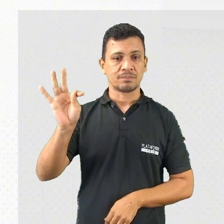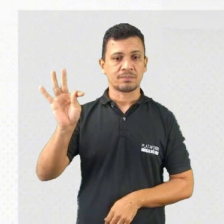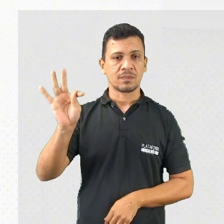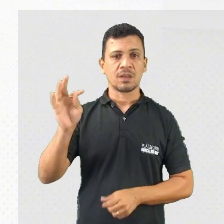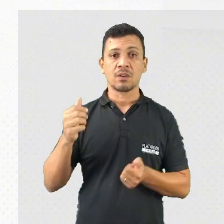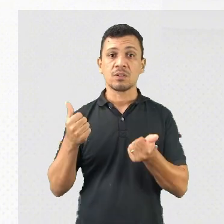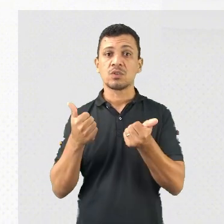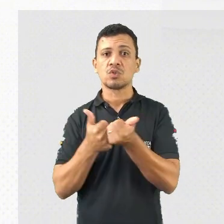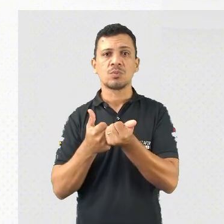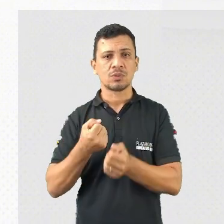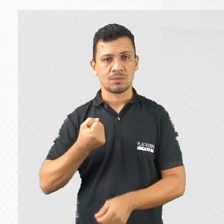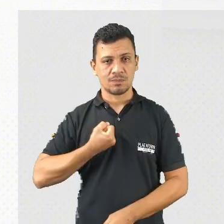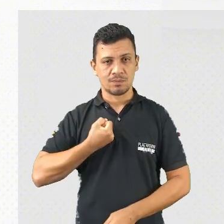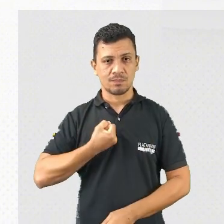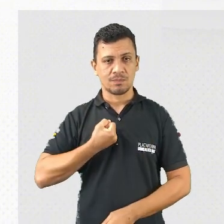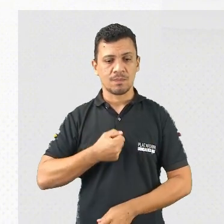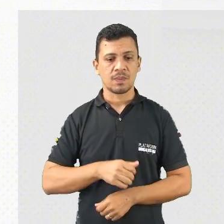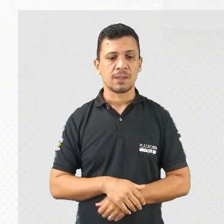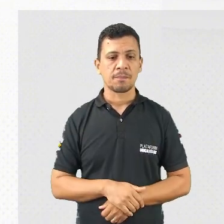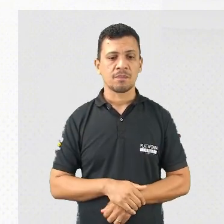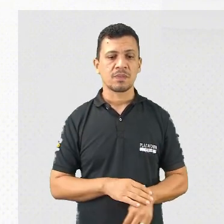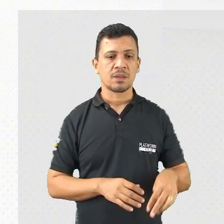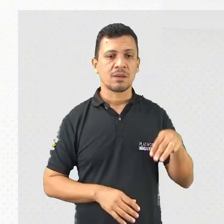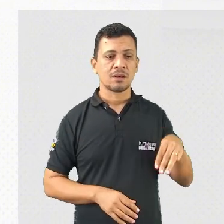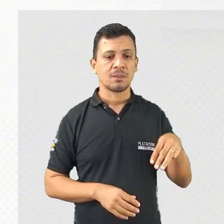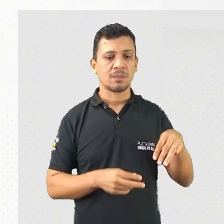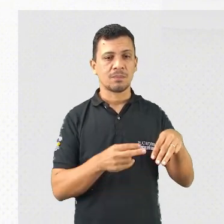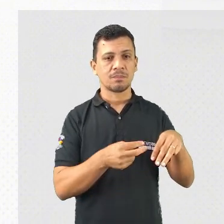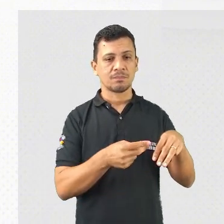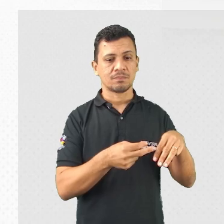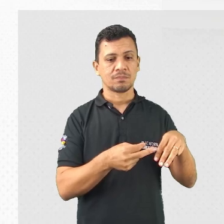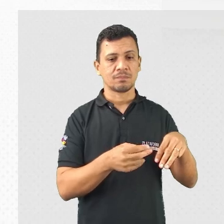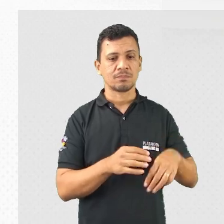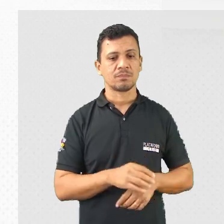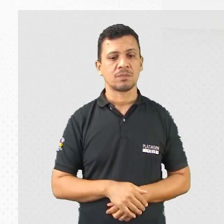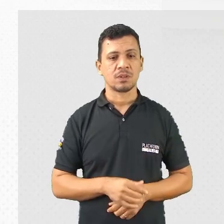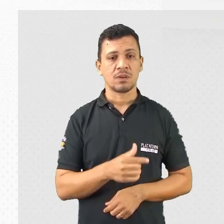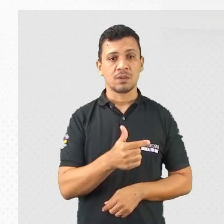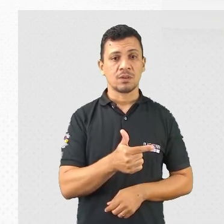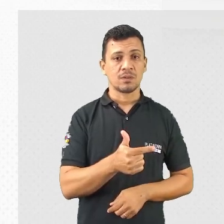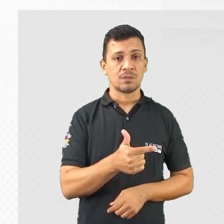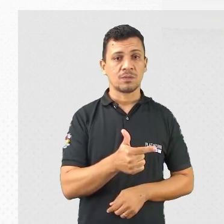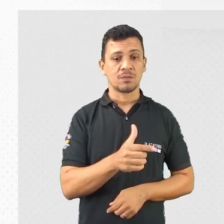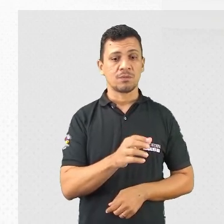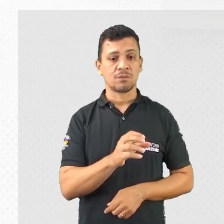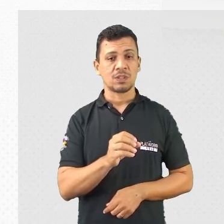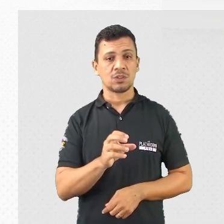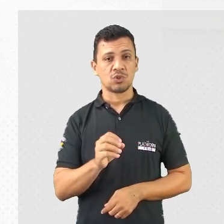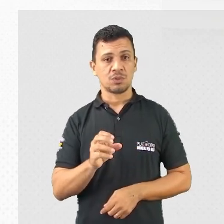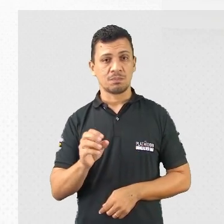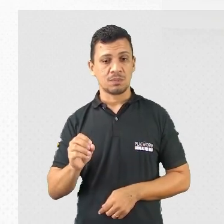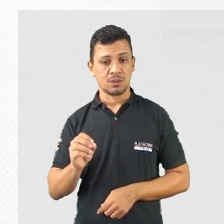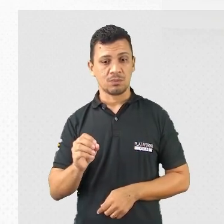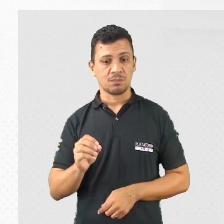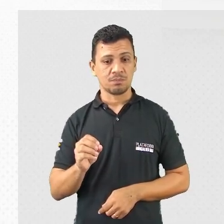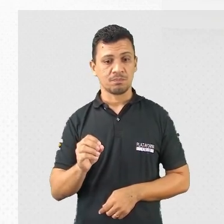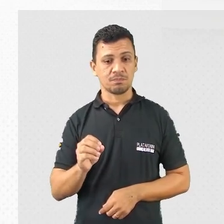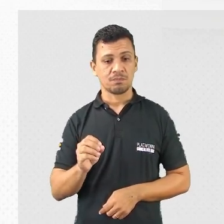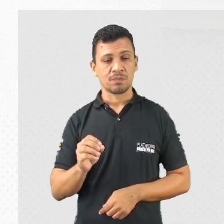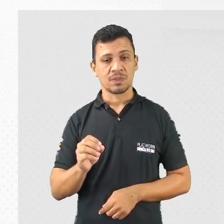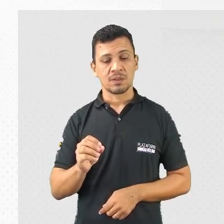vamos substituir os valores. Montante vai ser igual, o capital é R$20.000, capital